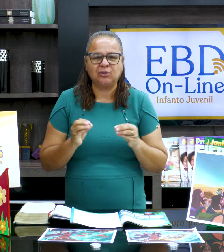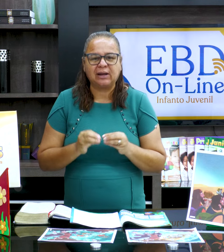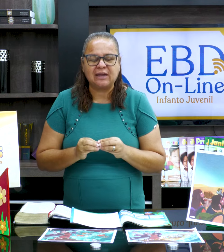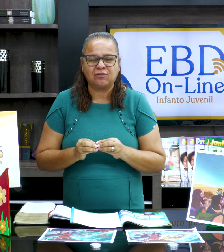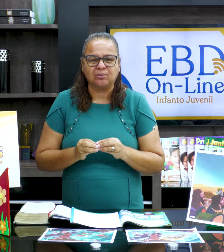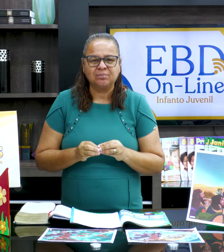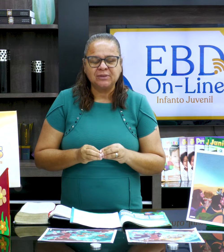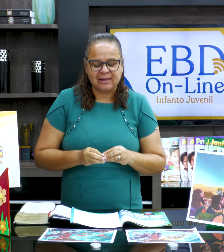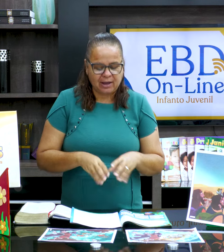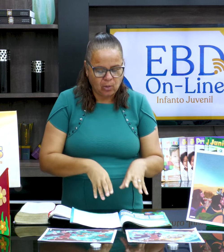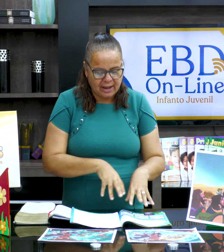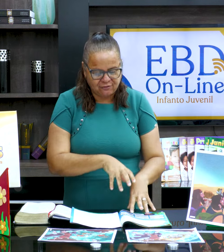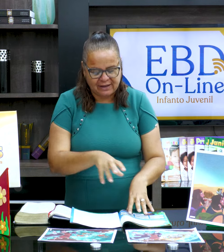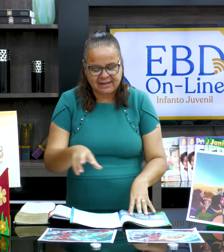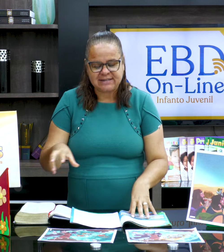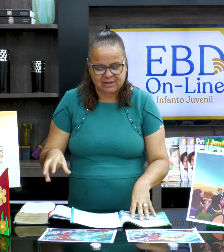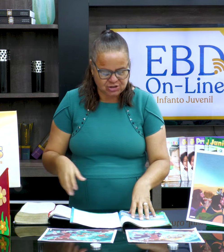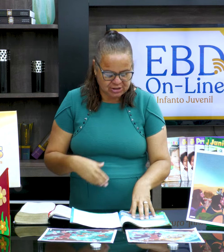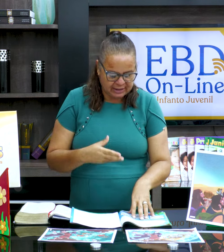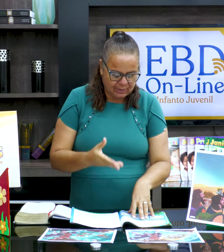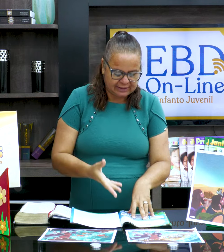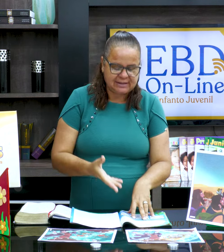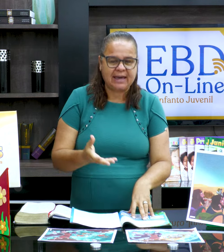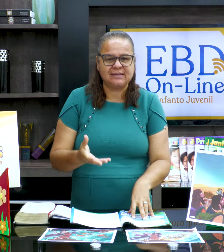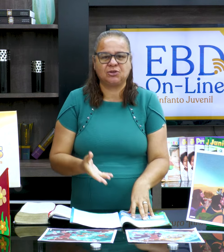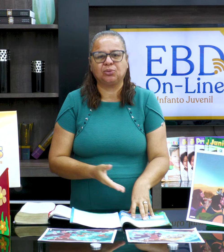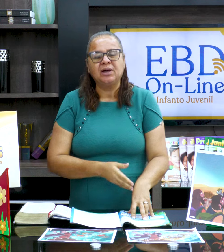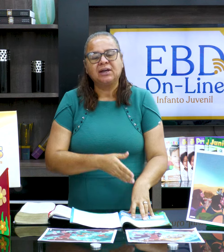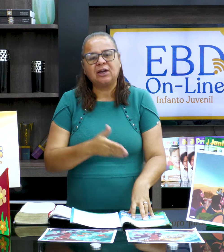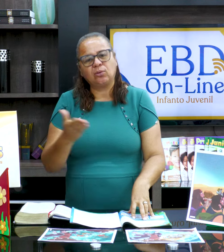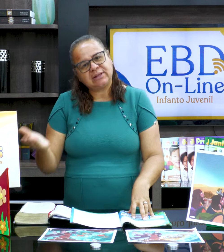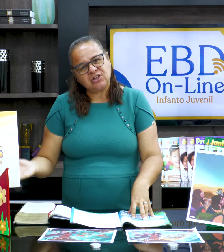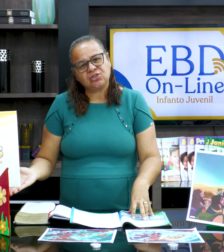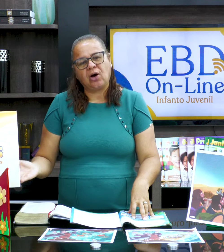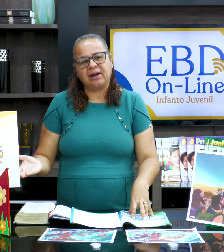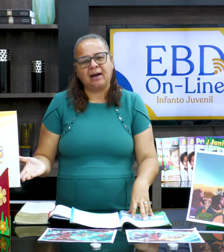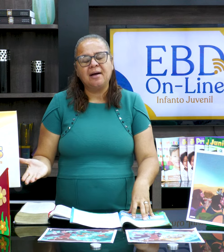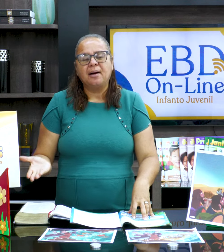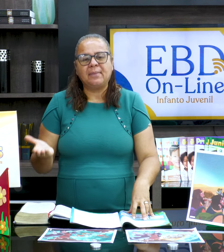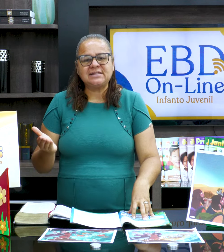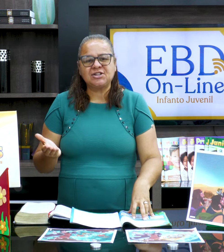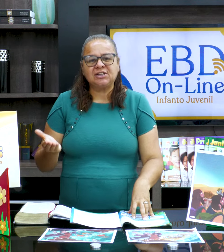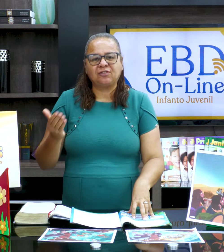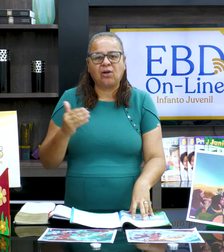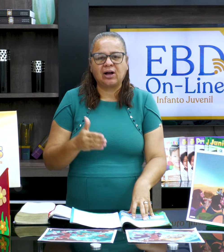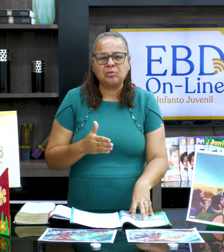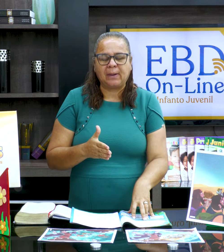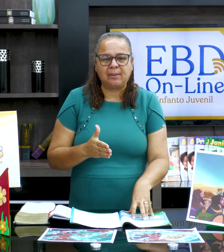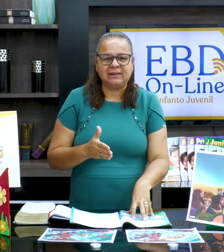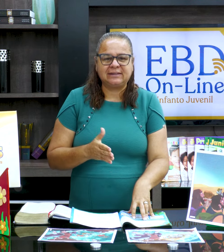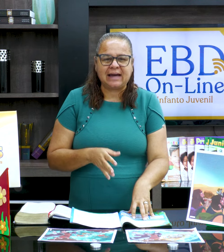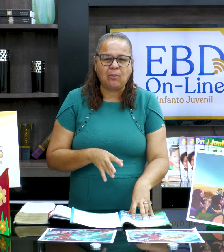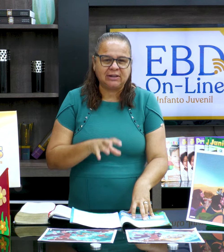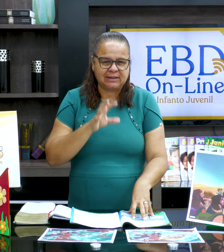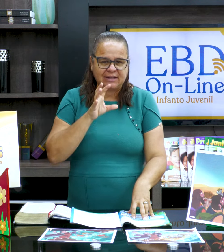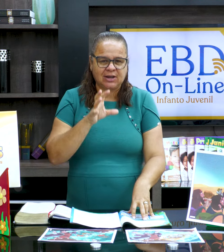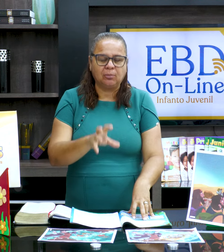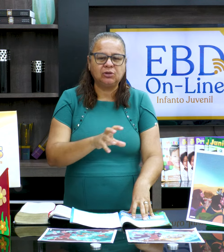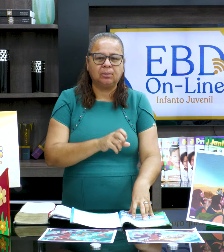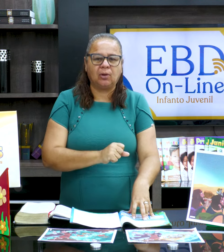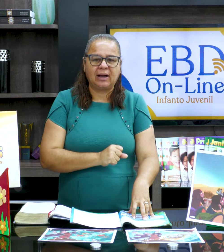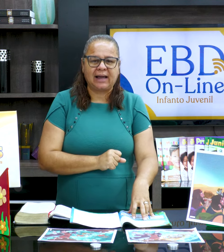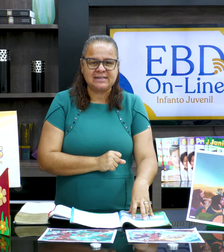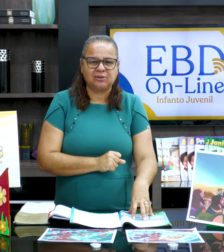não é só de um livro né com a referência que a gente leu aqui de Êxodo que conta a história mas a gente coloca no para meditar uma